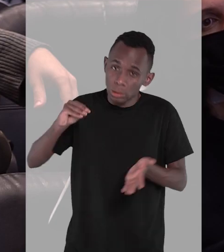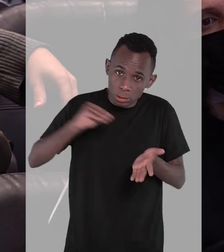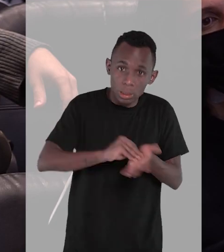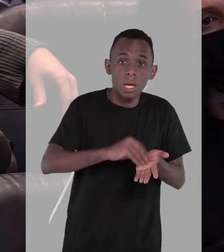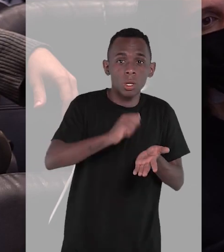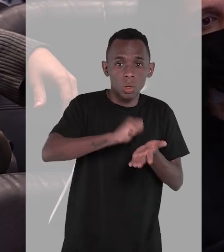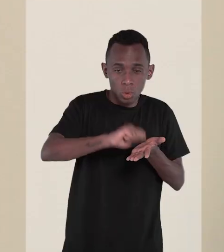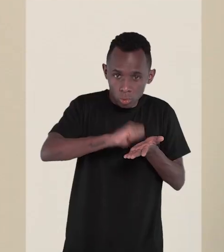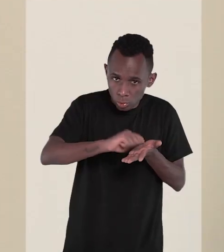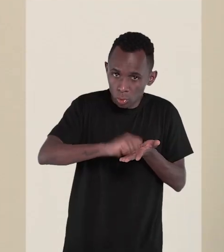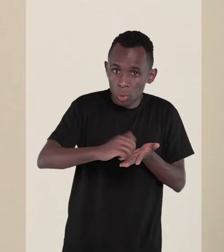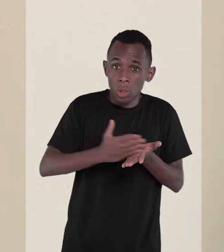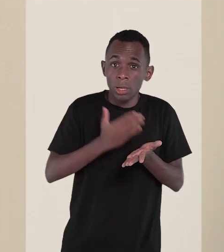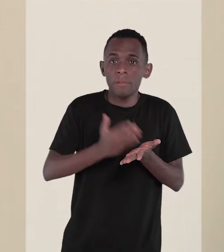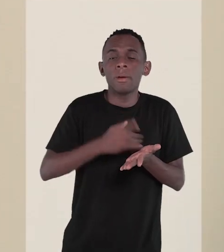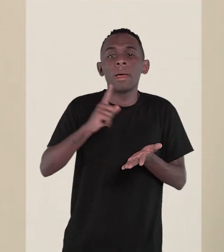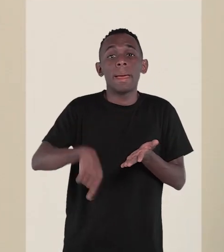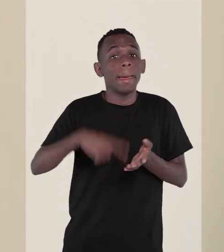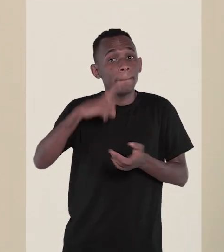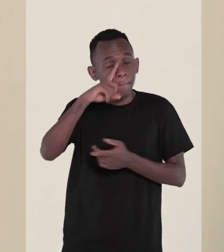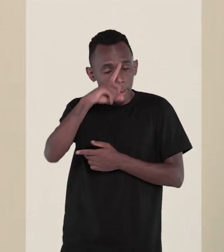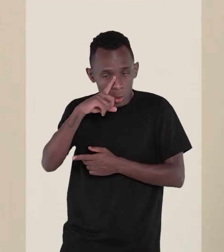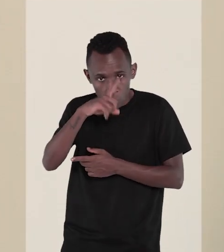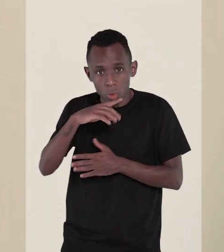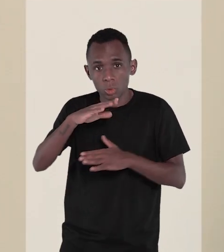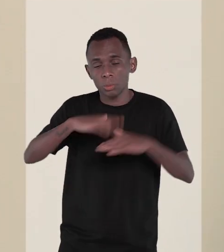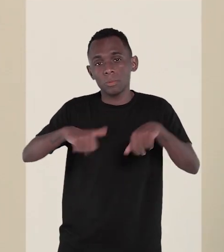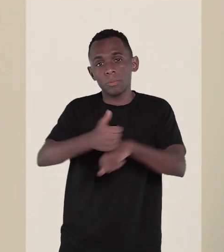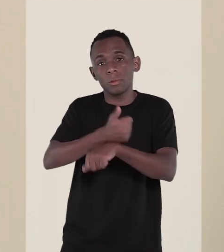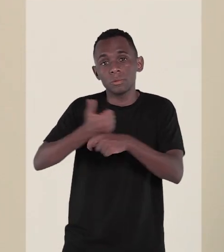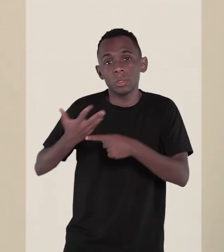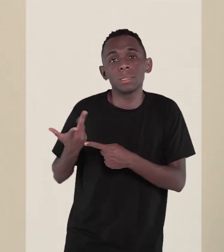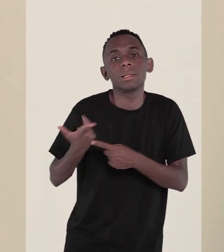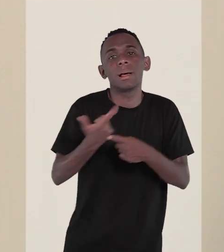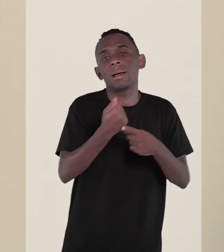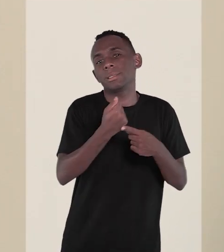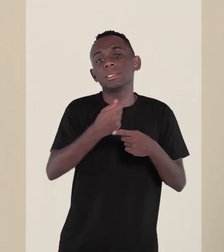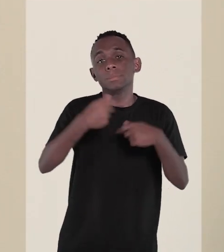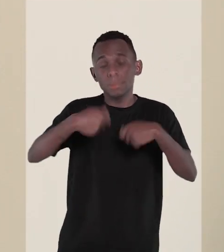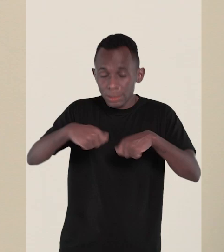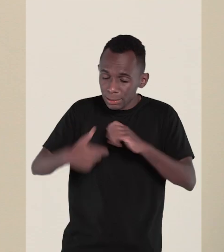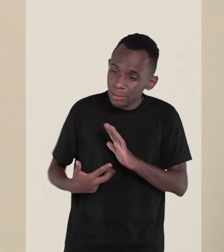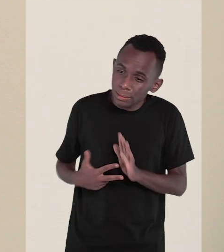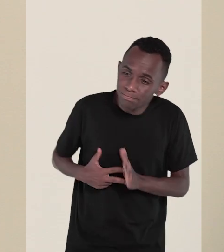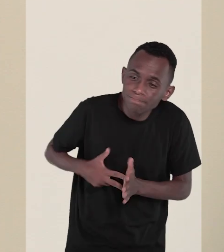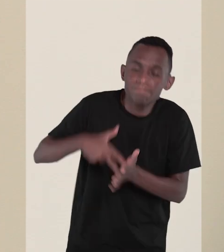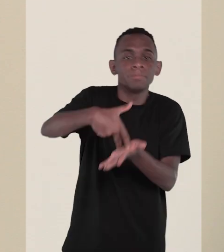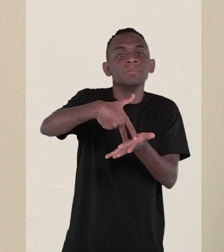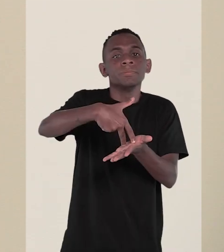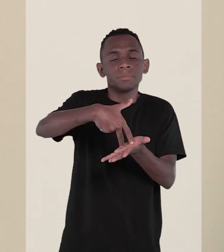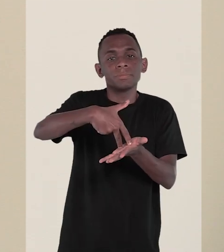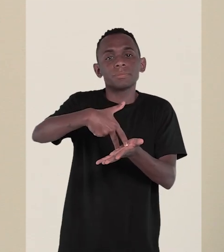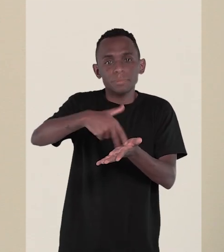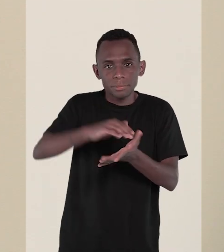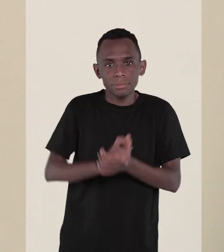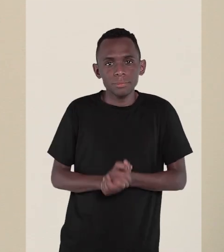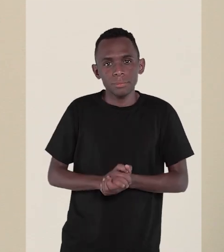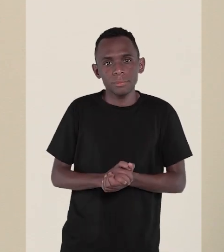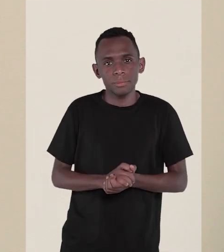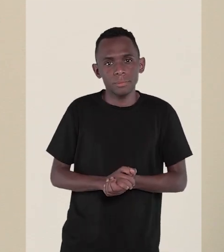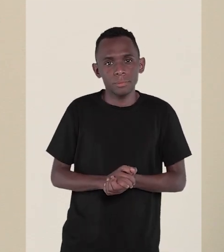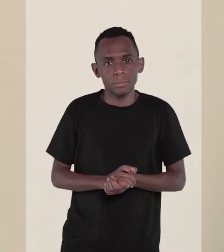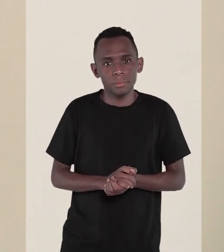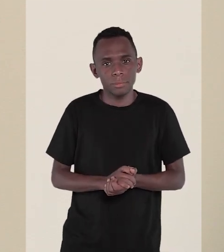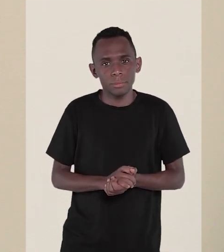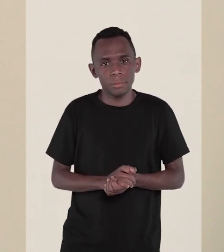até está no livro, que eu sei que está. É muito arriscado para o artista não se arriscar. É muito arriscado para o